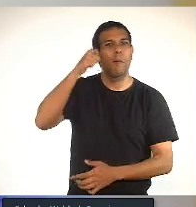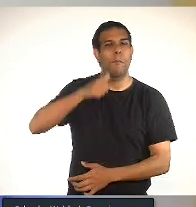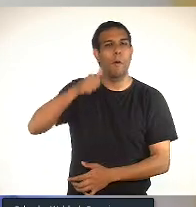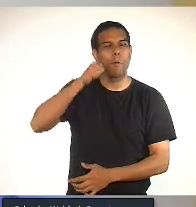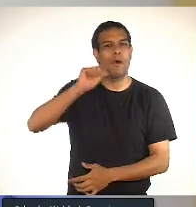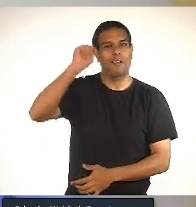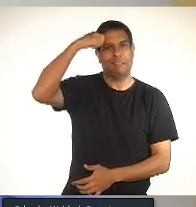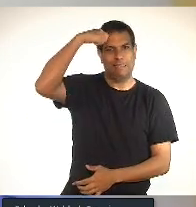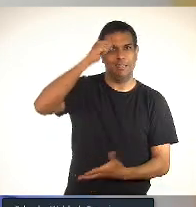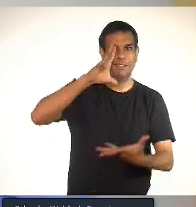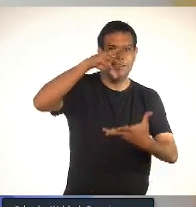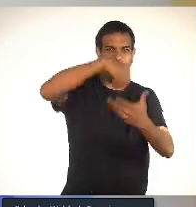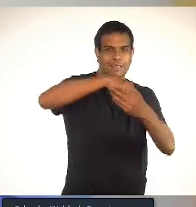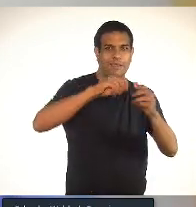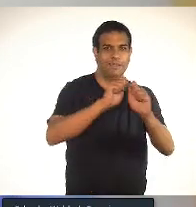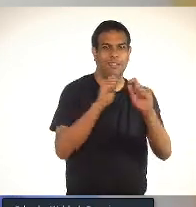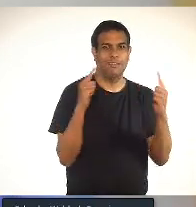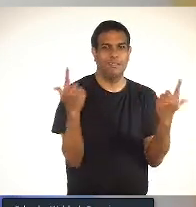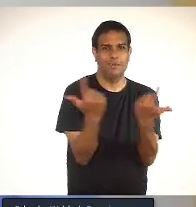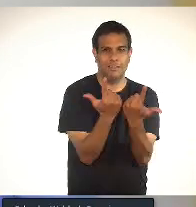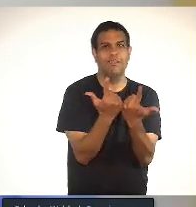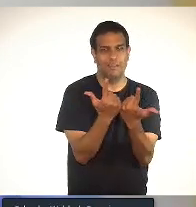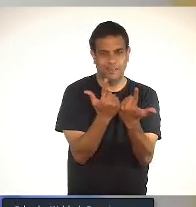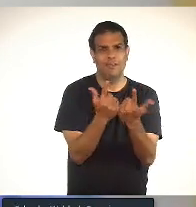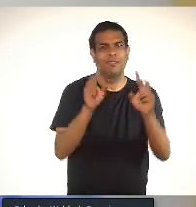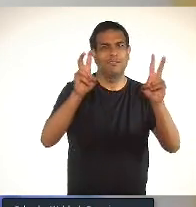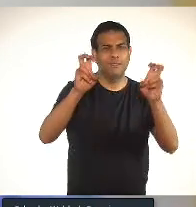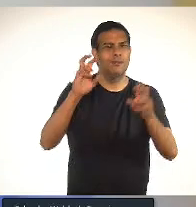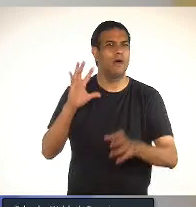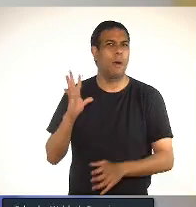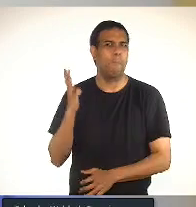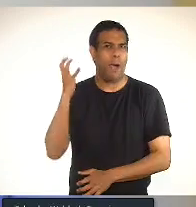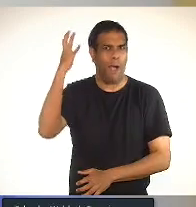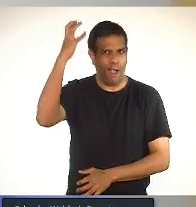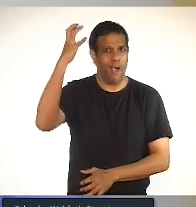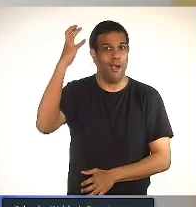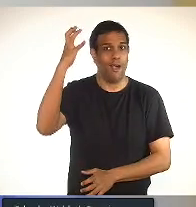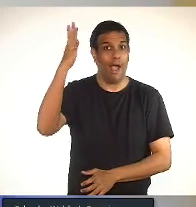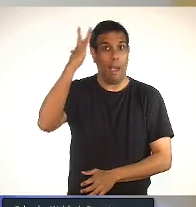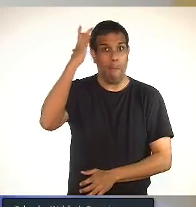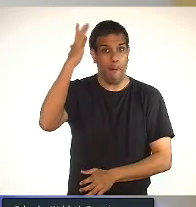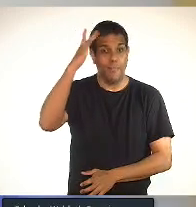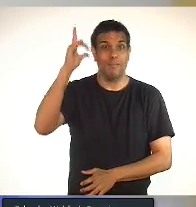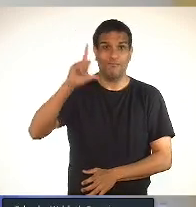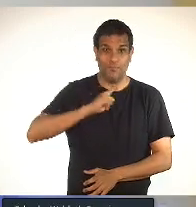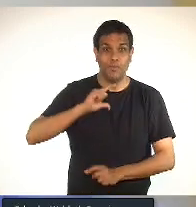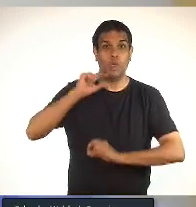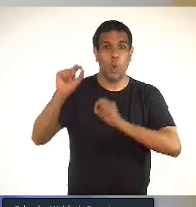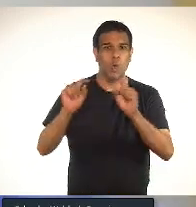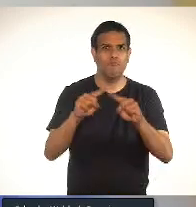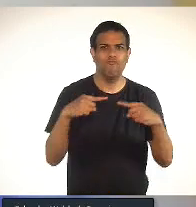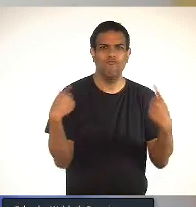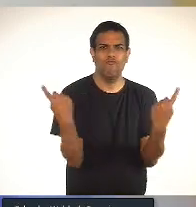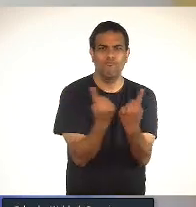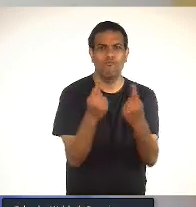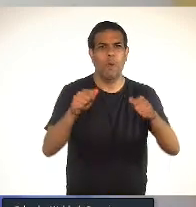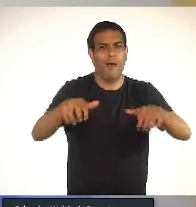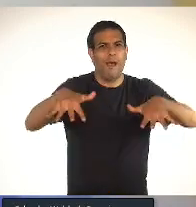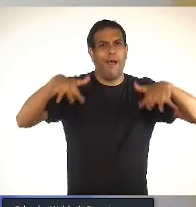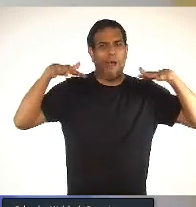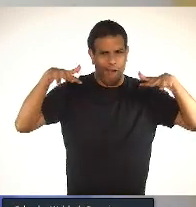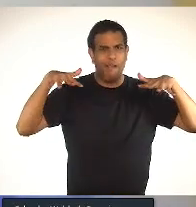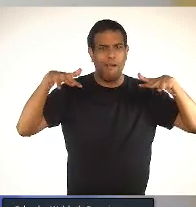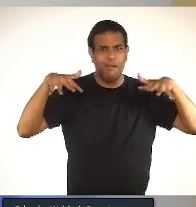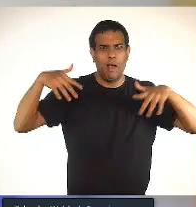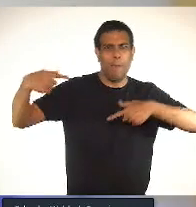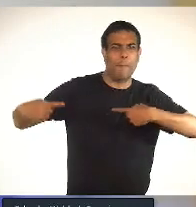LERJ, que leva o nome da vereadora Marielle Franco, que na próxima segunda-feira, às 16 horas, terá uma reunião plenária ordinária,